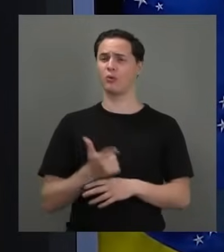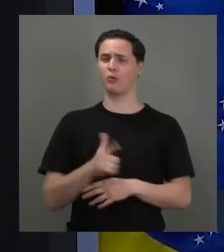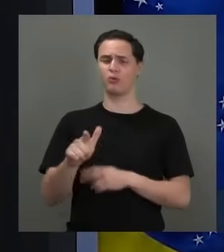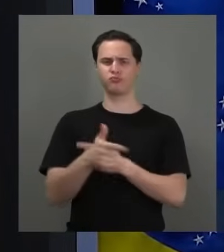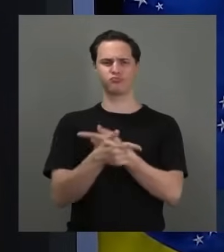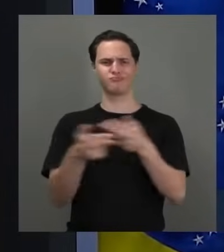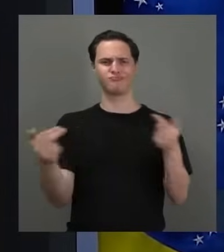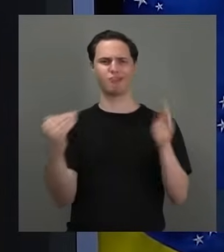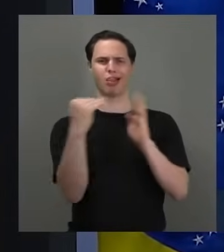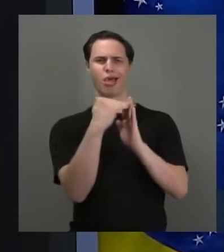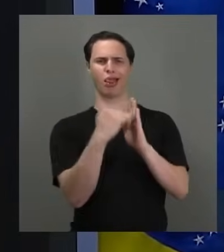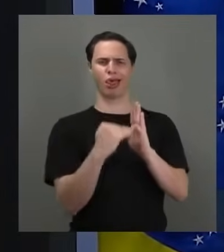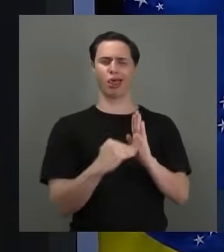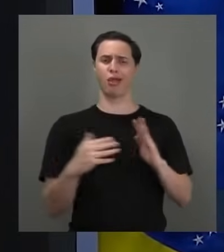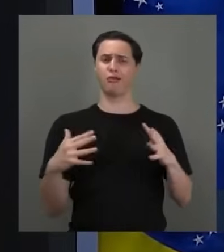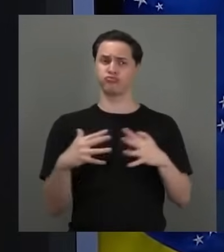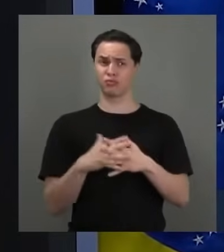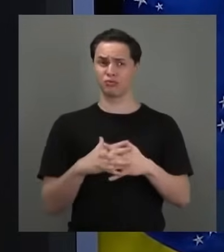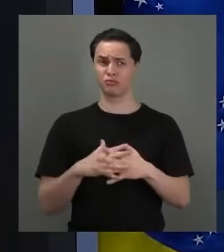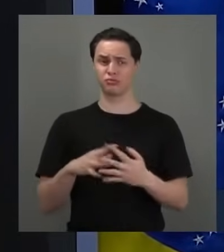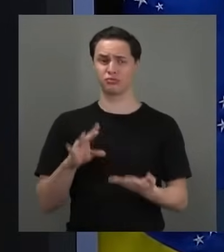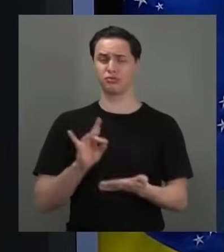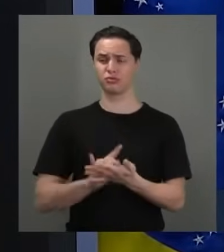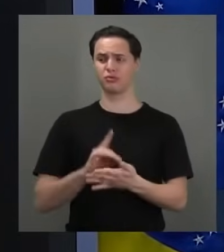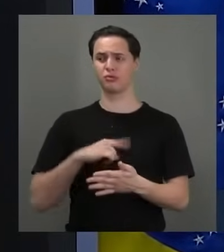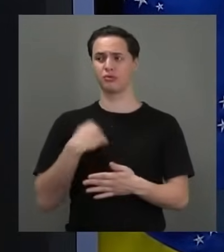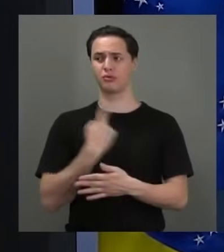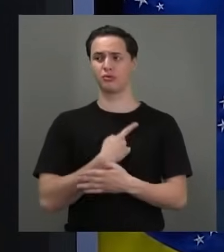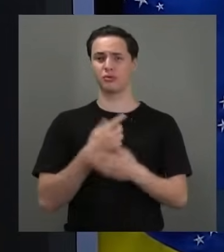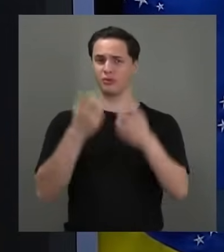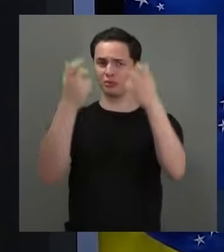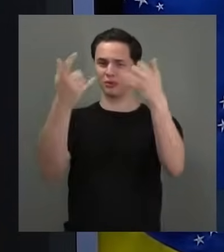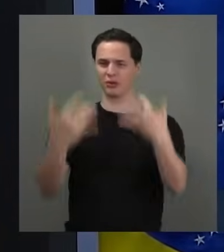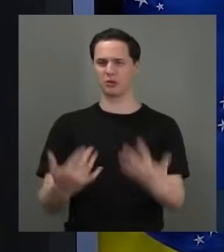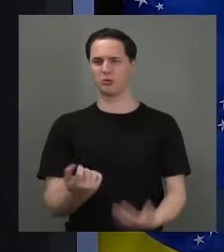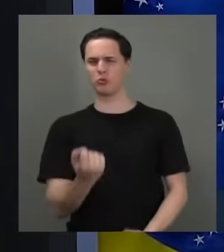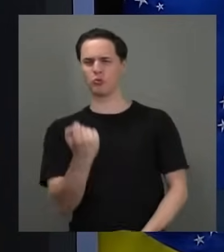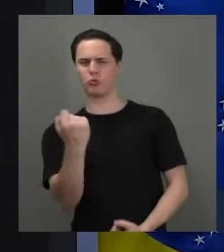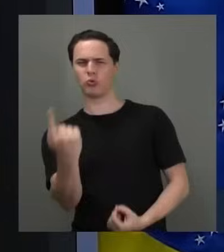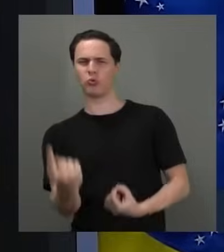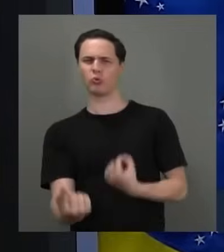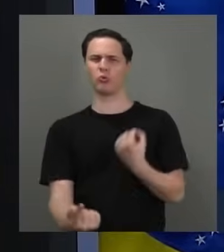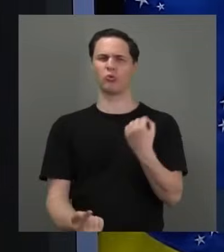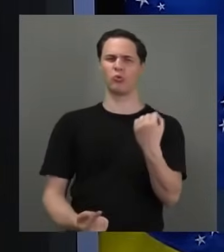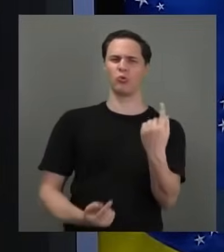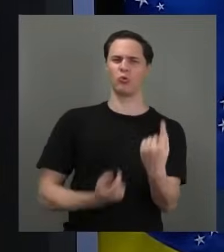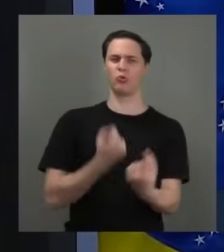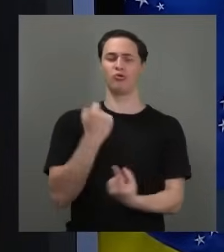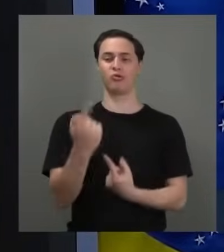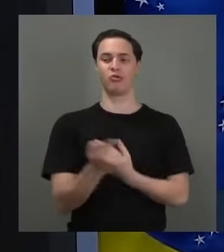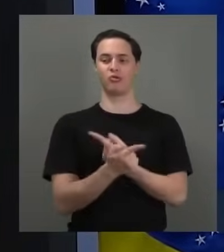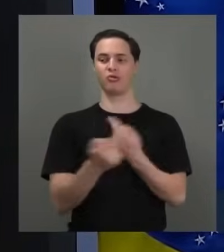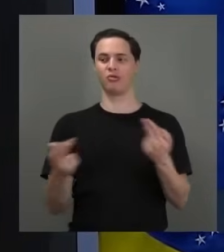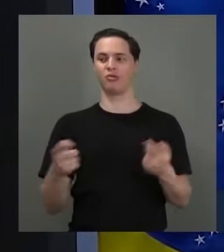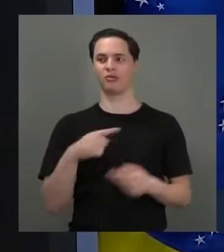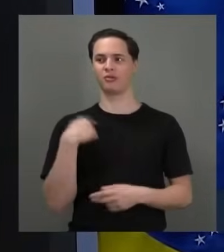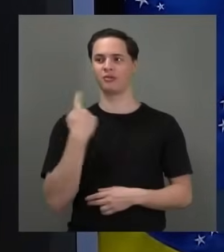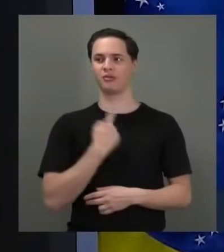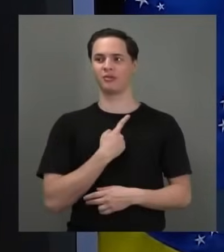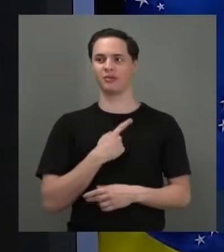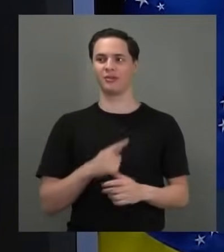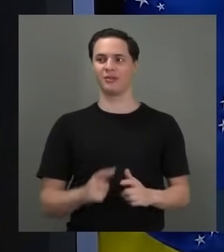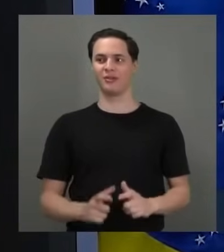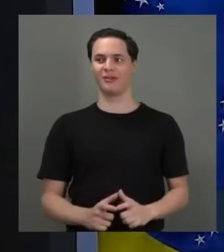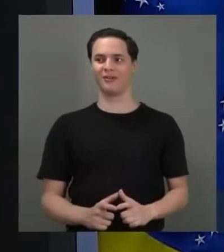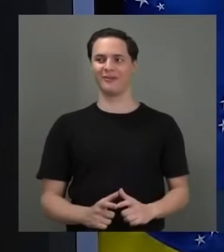nessa complexidade que, na verdade, quando nós colocamos exceções, uma série de exceções, nós ampliamos